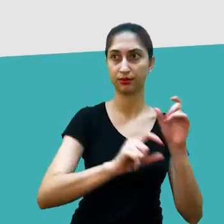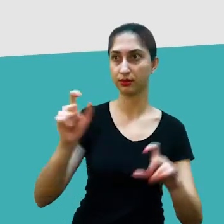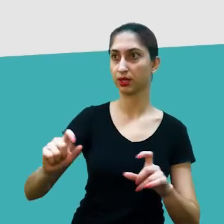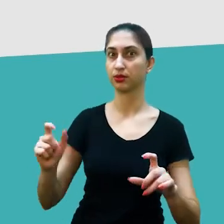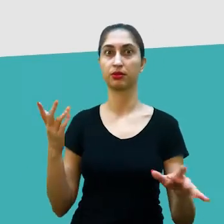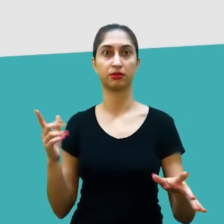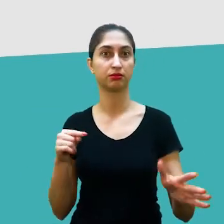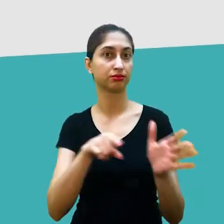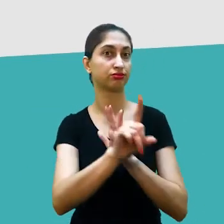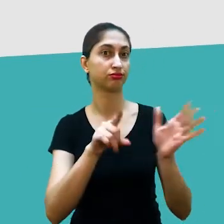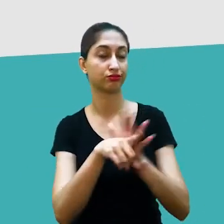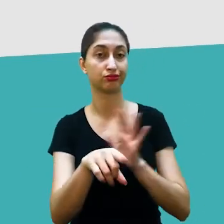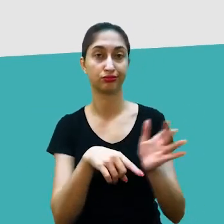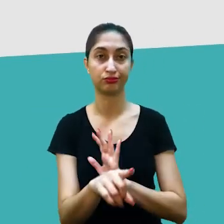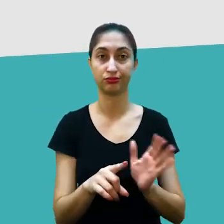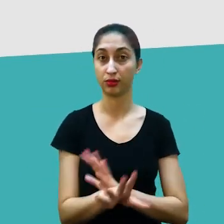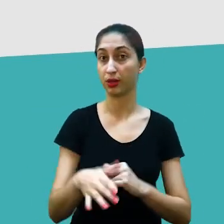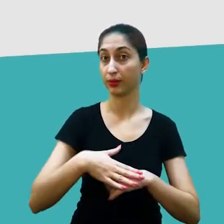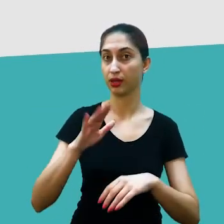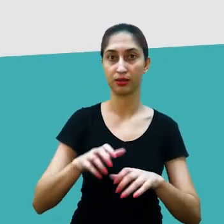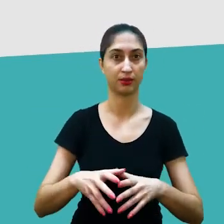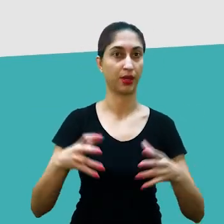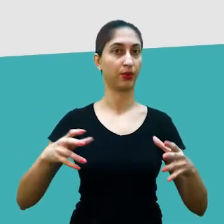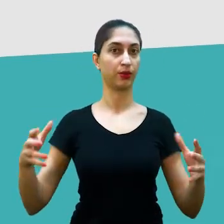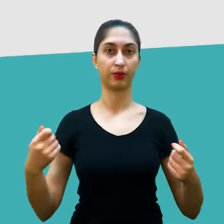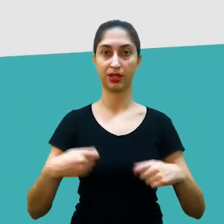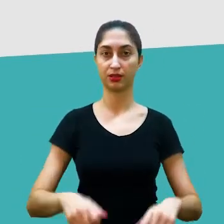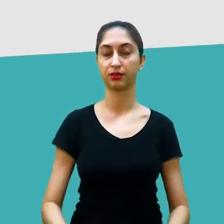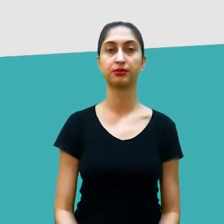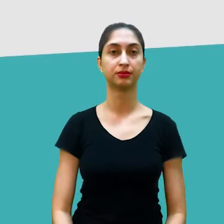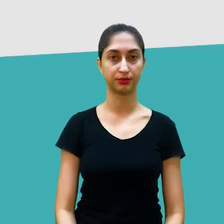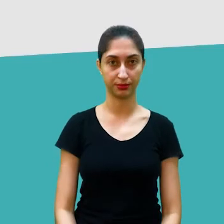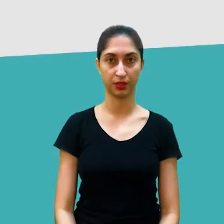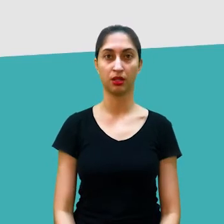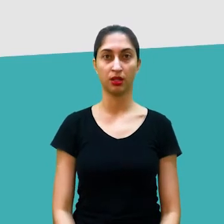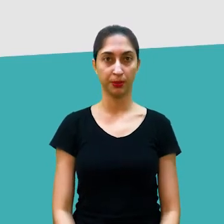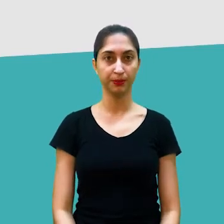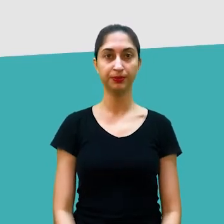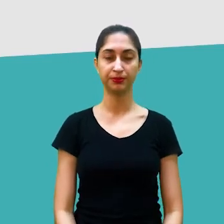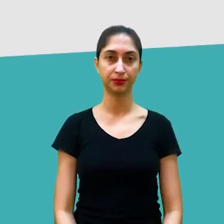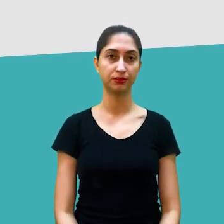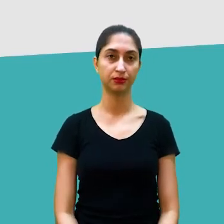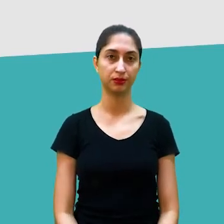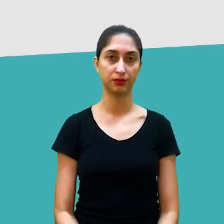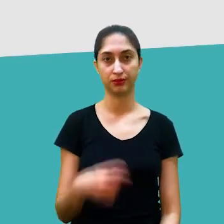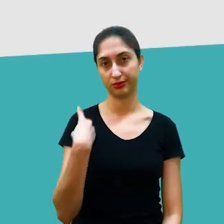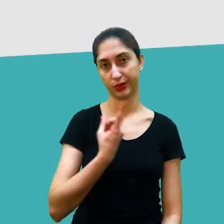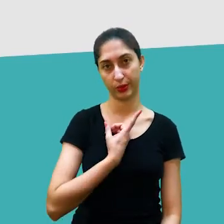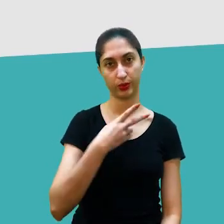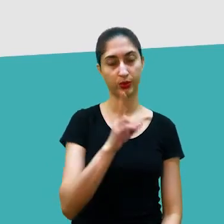mas ela precisa ser muito maior, né? A gente usa muito no Inspira Mais, né, no nosso trabalho da